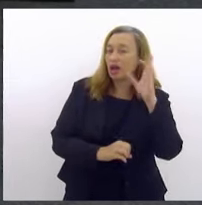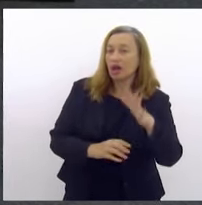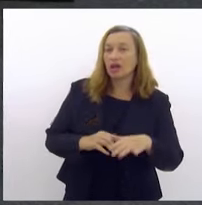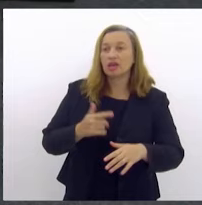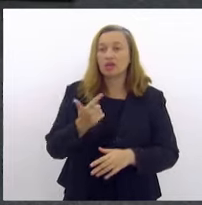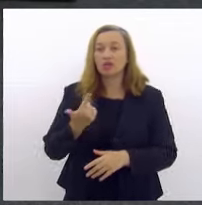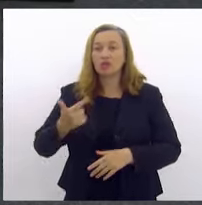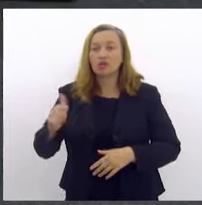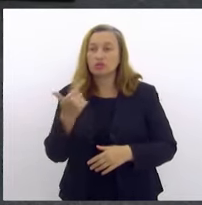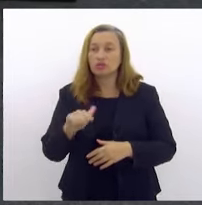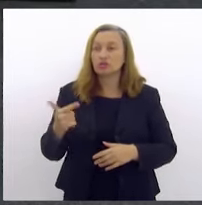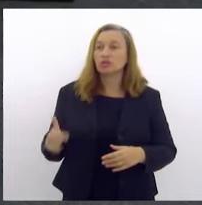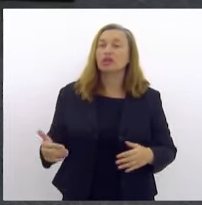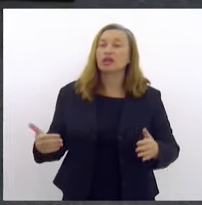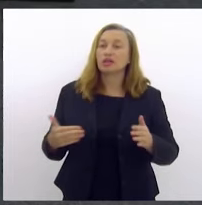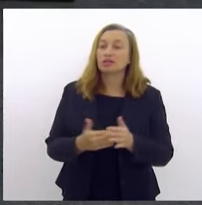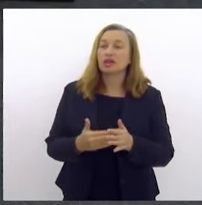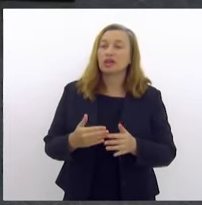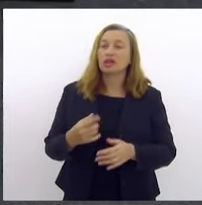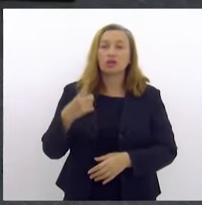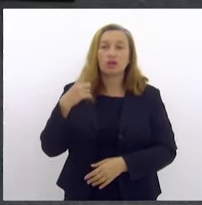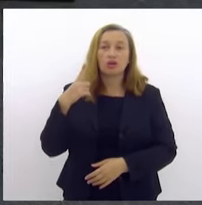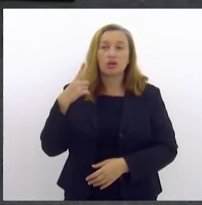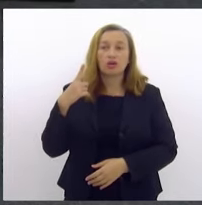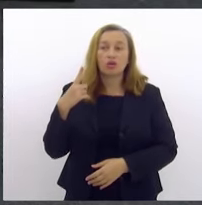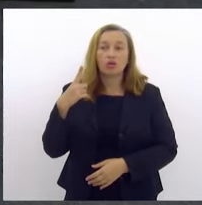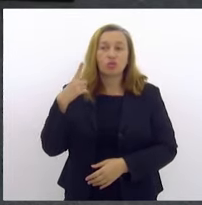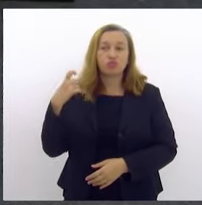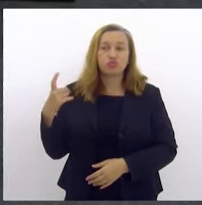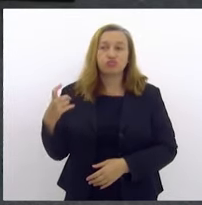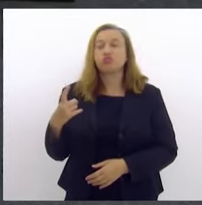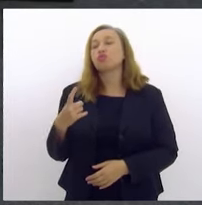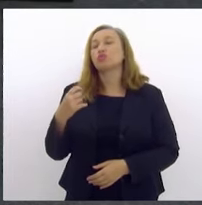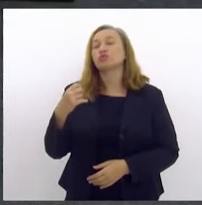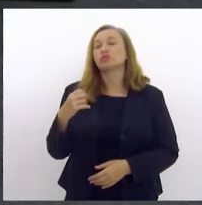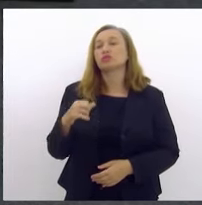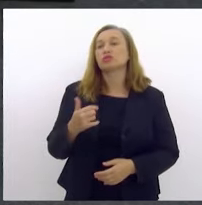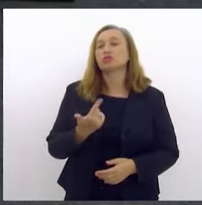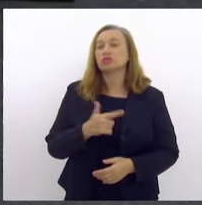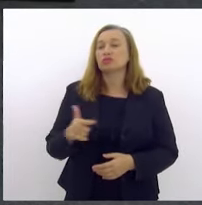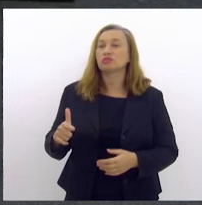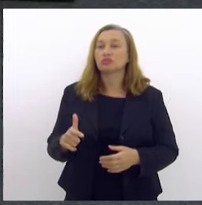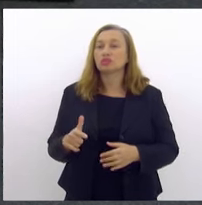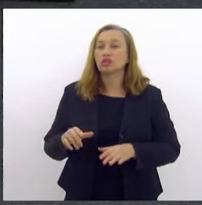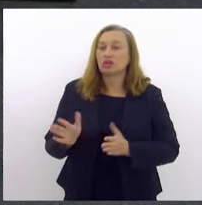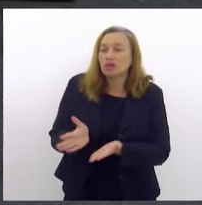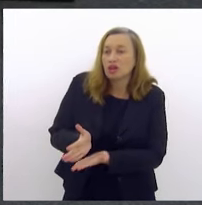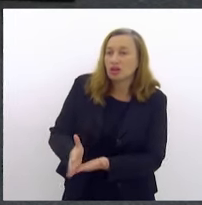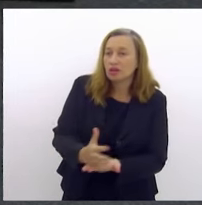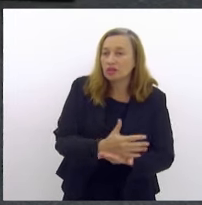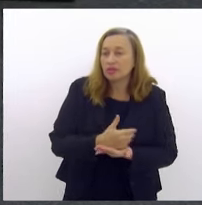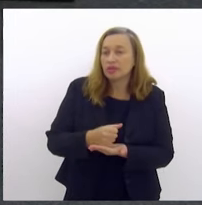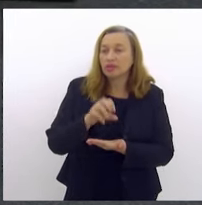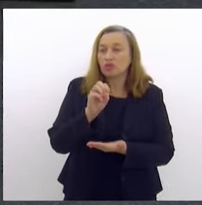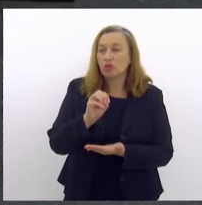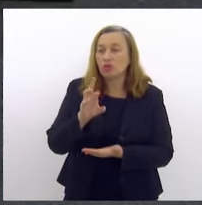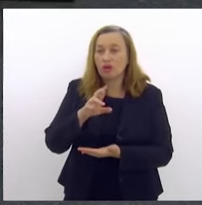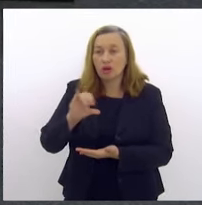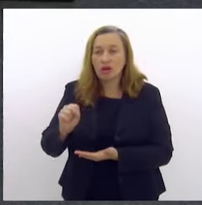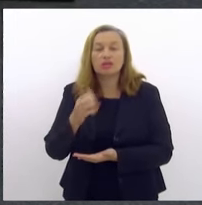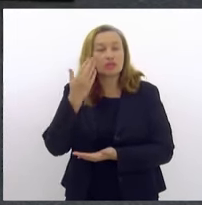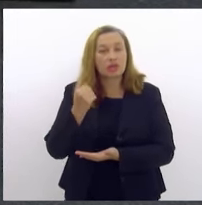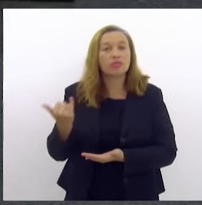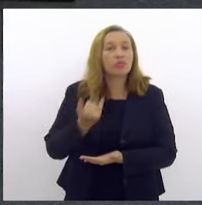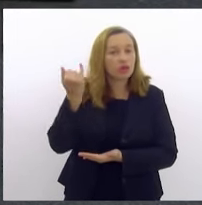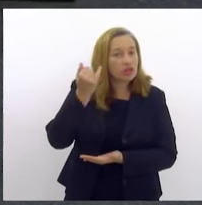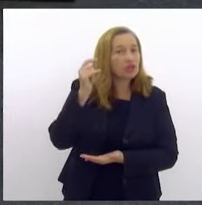etc. Até a poluição sonora tem tudo. Não tinha a extração de corais. Hoje em dia se sabe quão